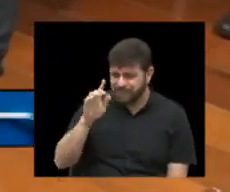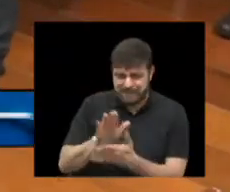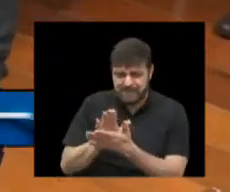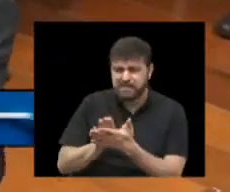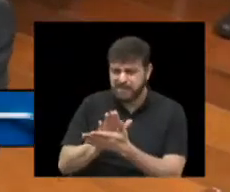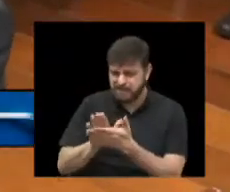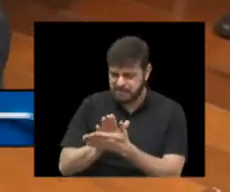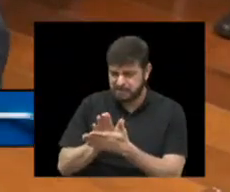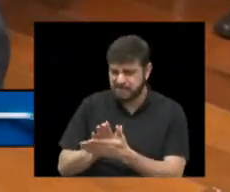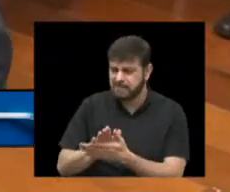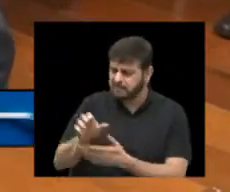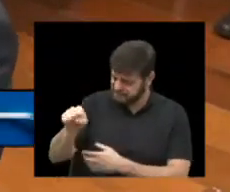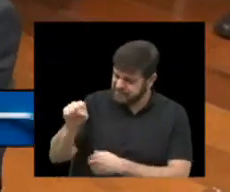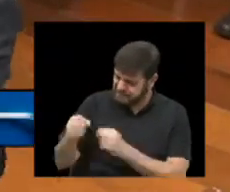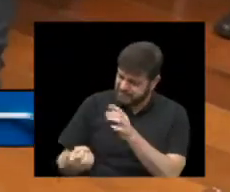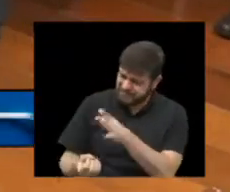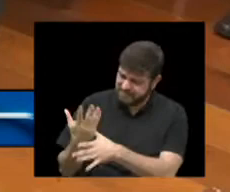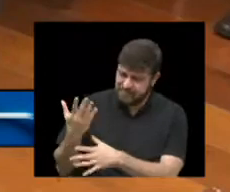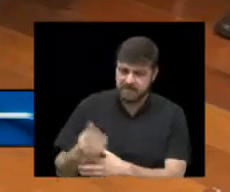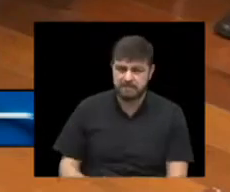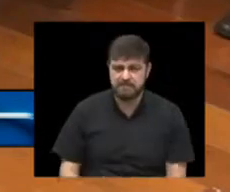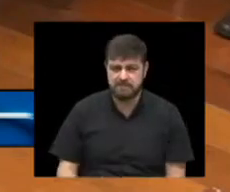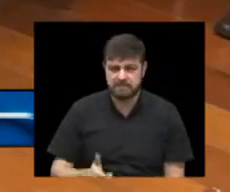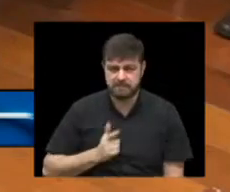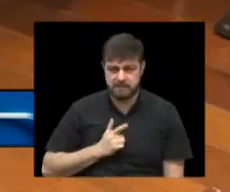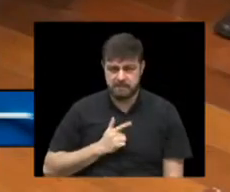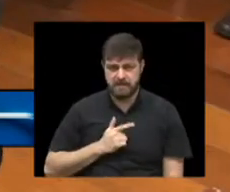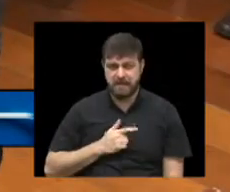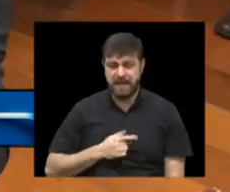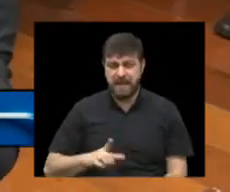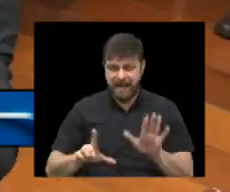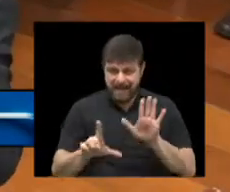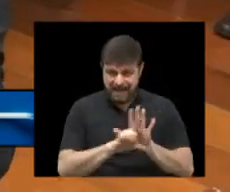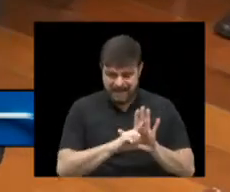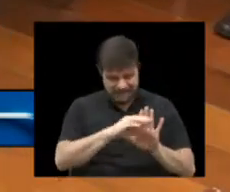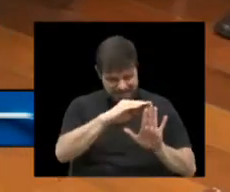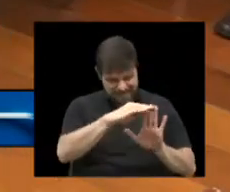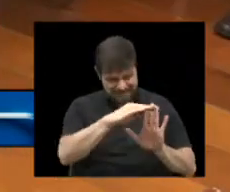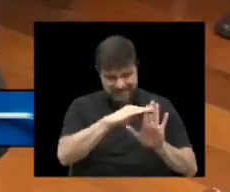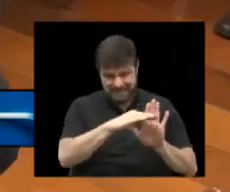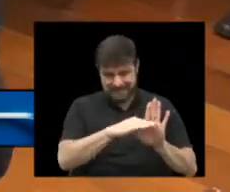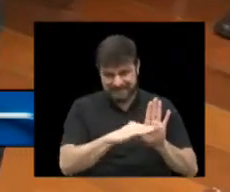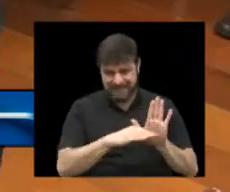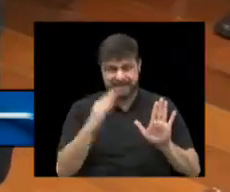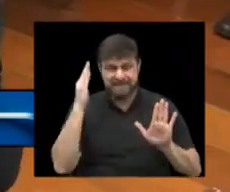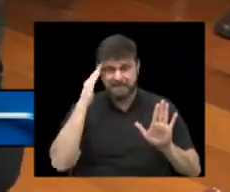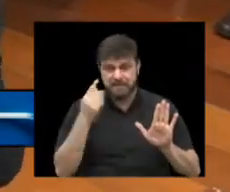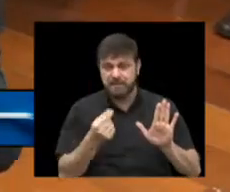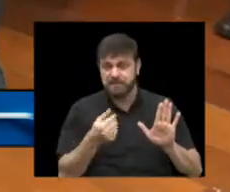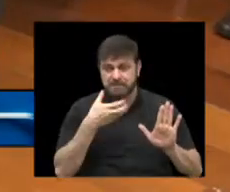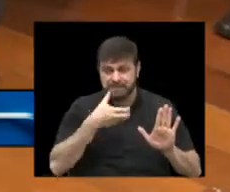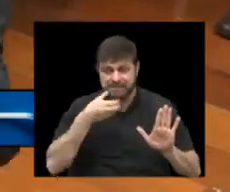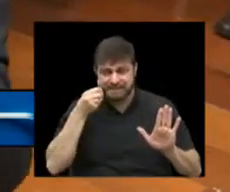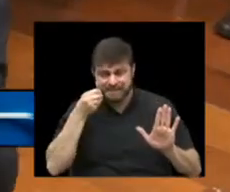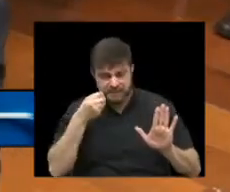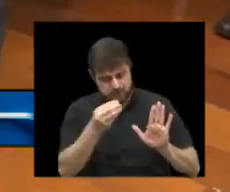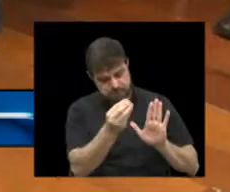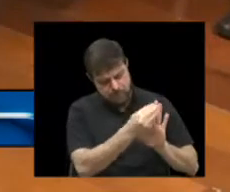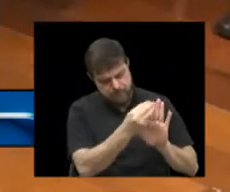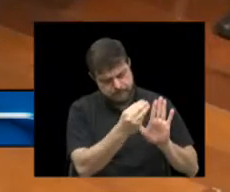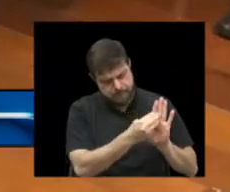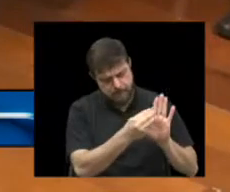isso mesmo que acontece. A lei de diretriz orçamentária, ela tem lá embutido no teu, no